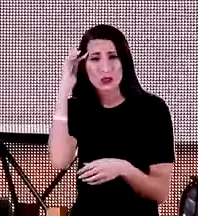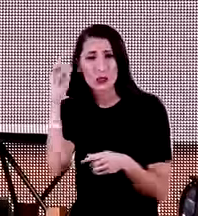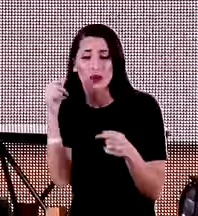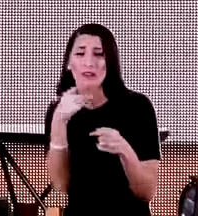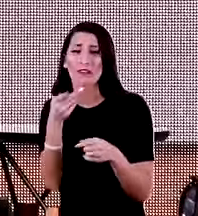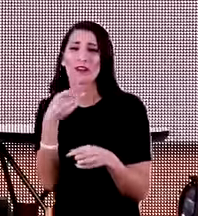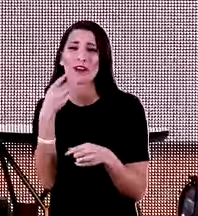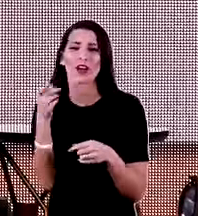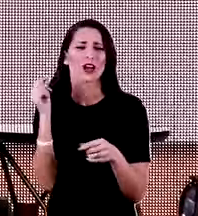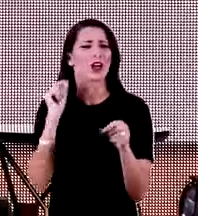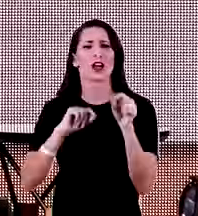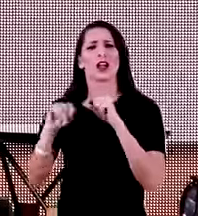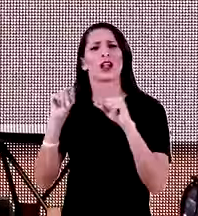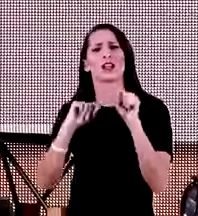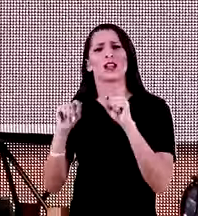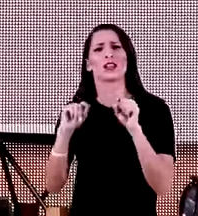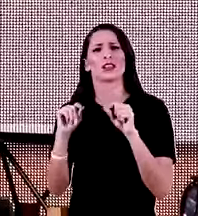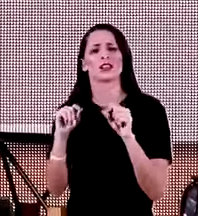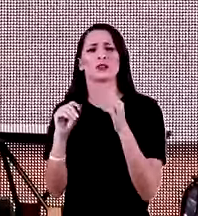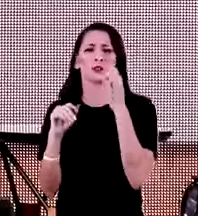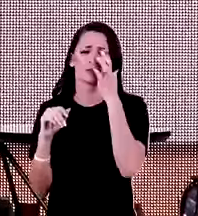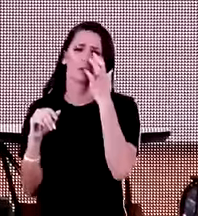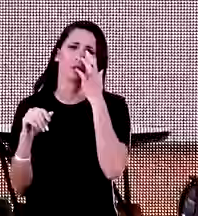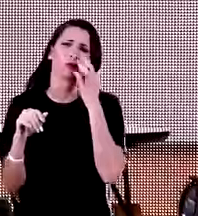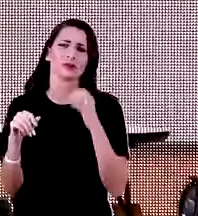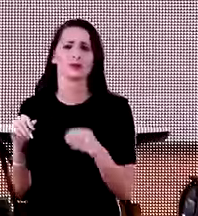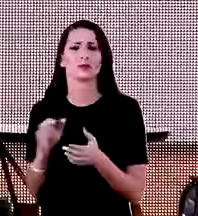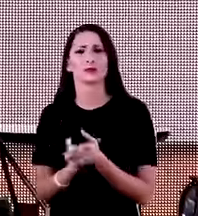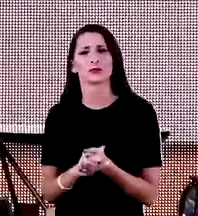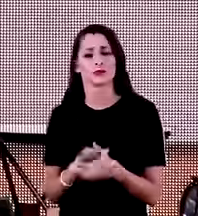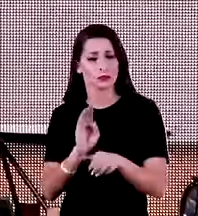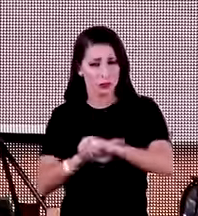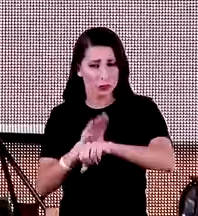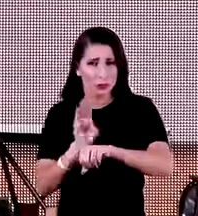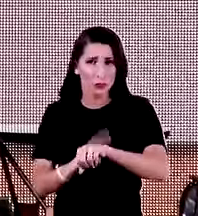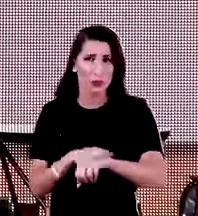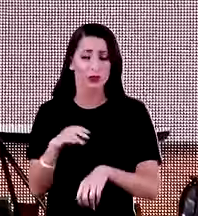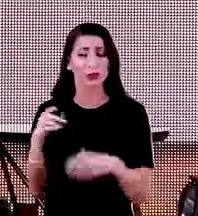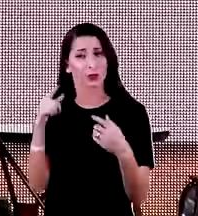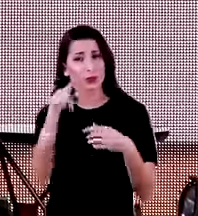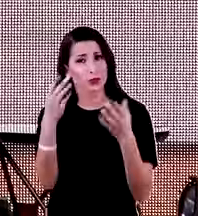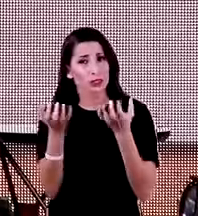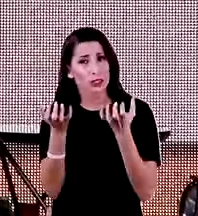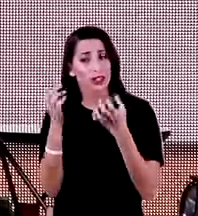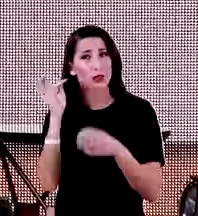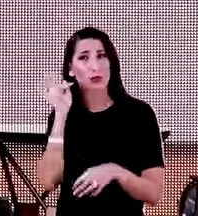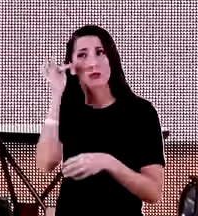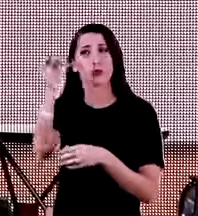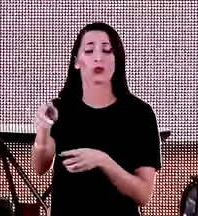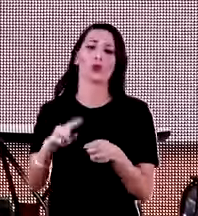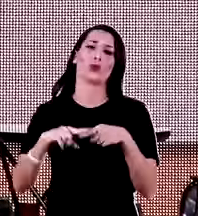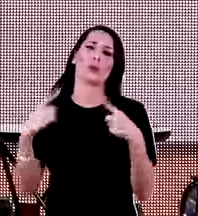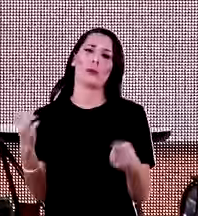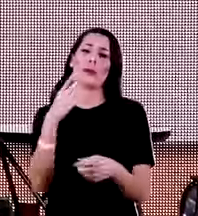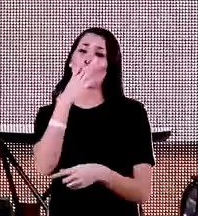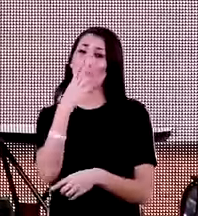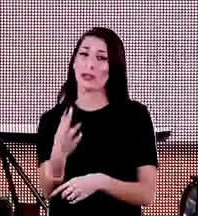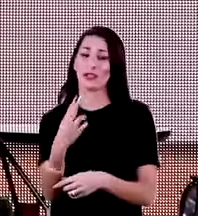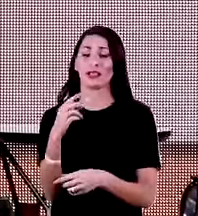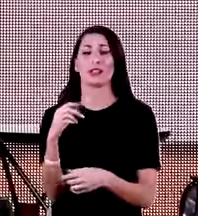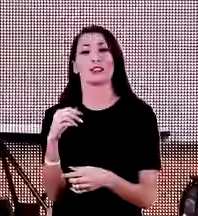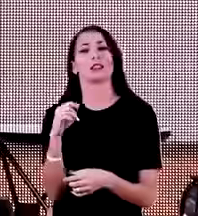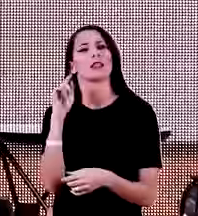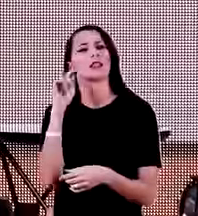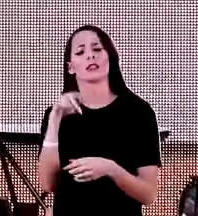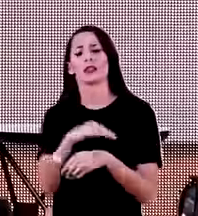na minha vida? Né? Aquele momento em que você quer o futuro, mas parece que tudo que você vive é só uma repetição do